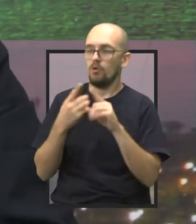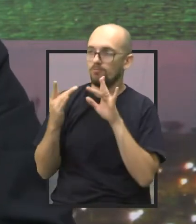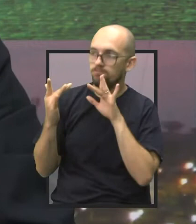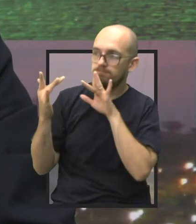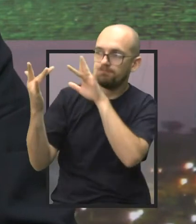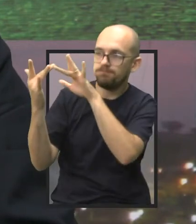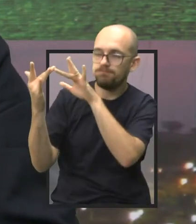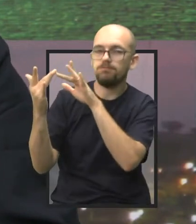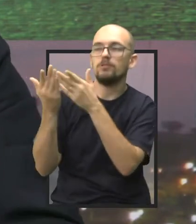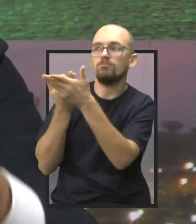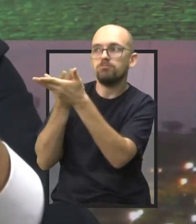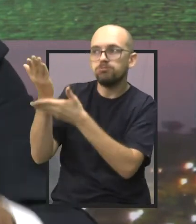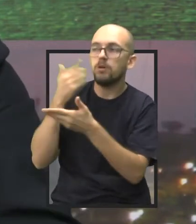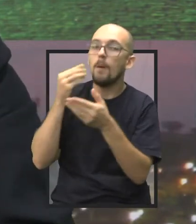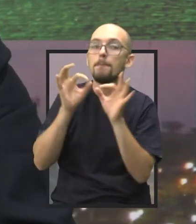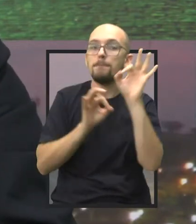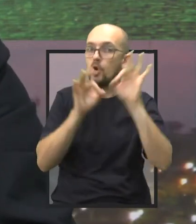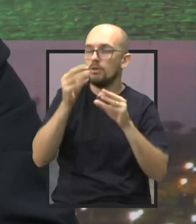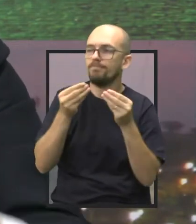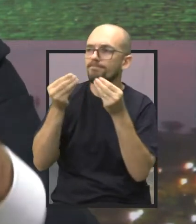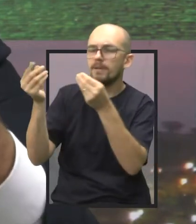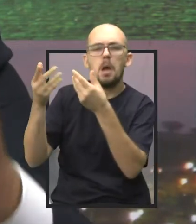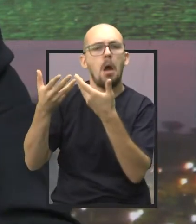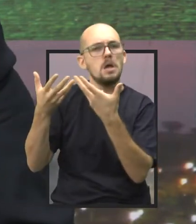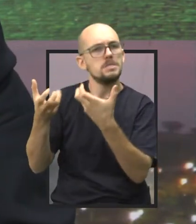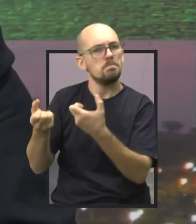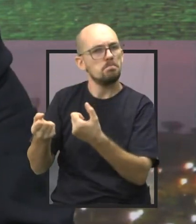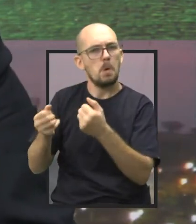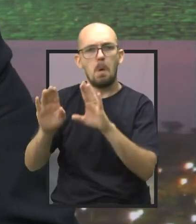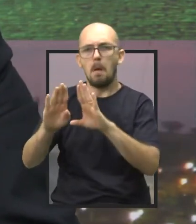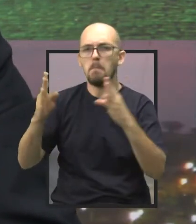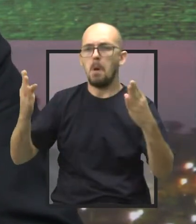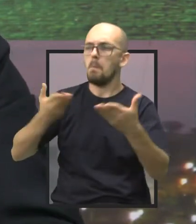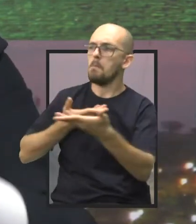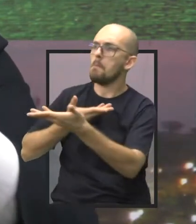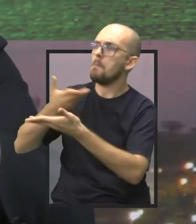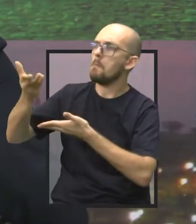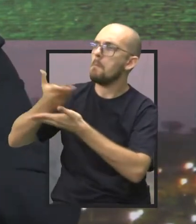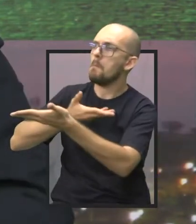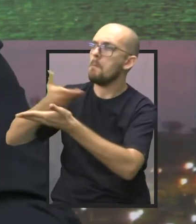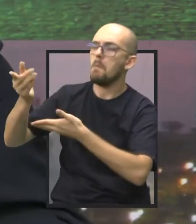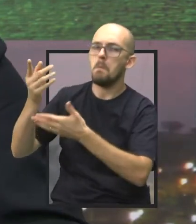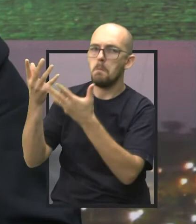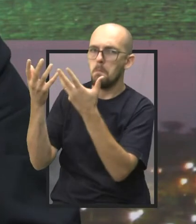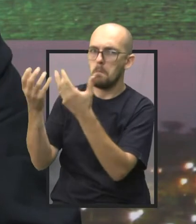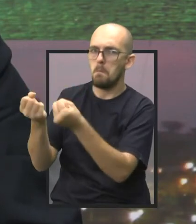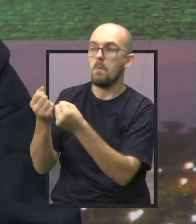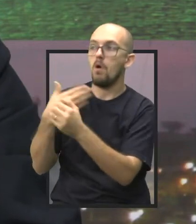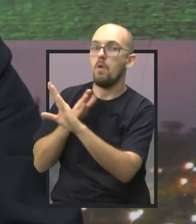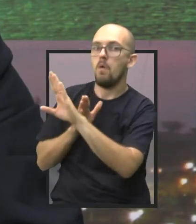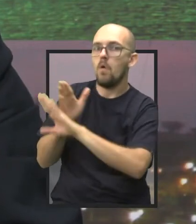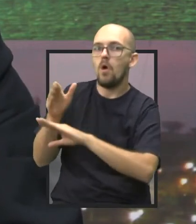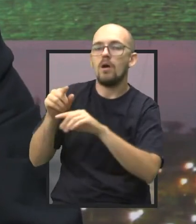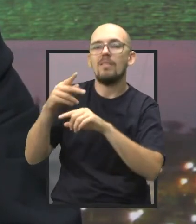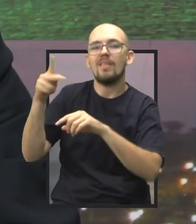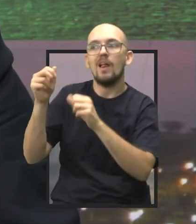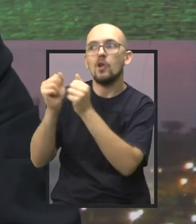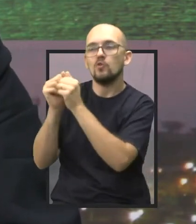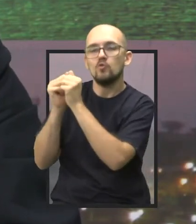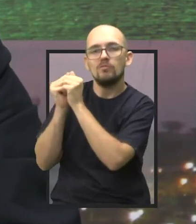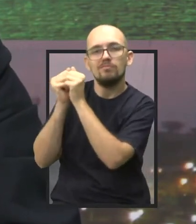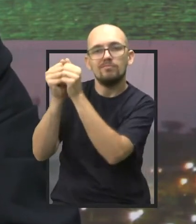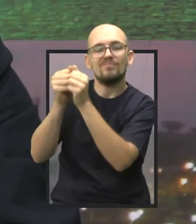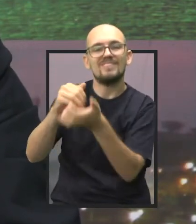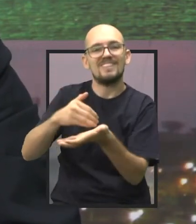tinha que apresentar, ele nos recebeu muito bem, nos deu todo o apoio, nos levou lá junto ao secretário de